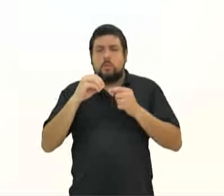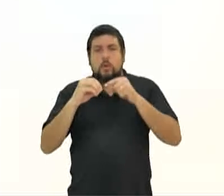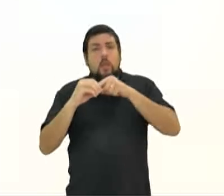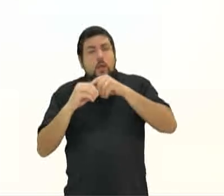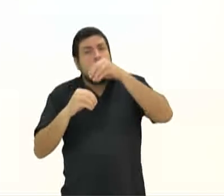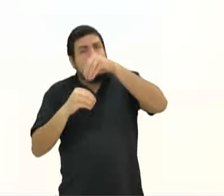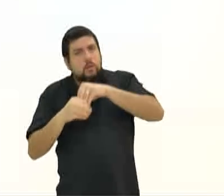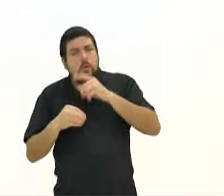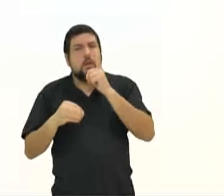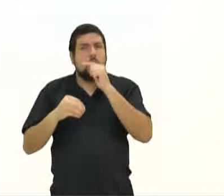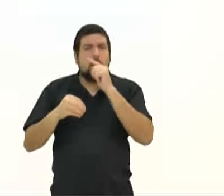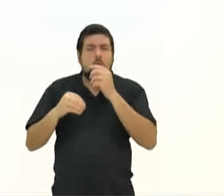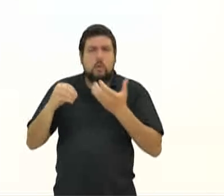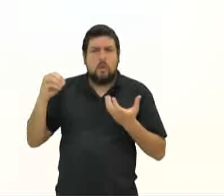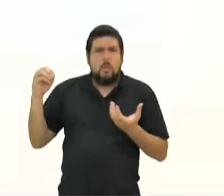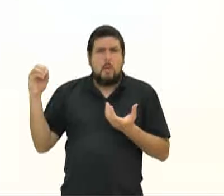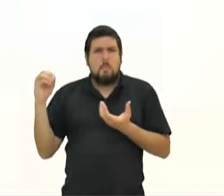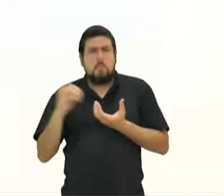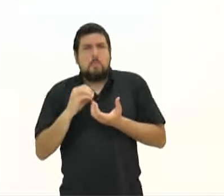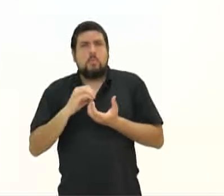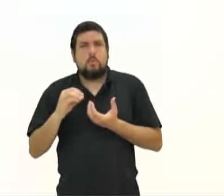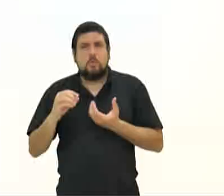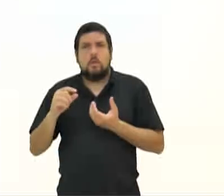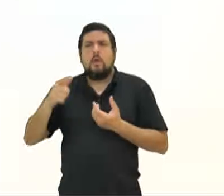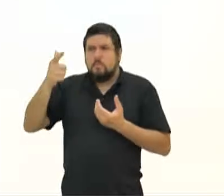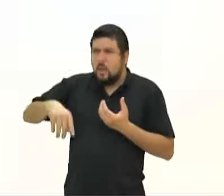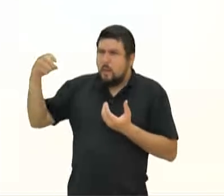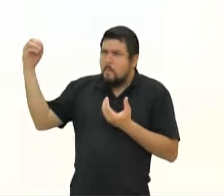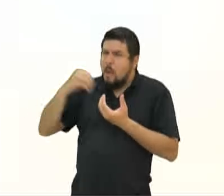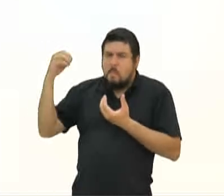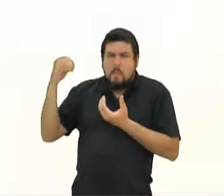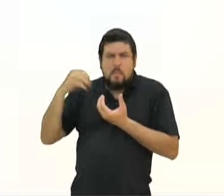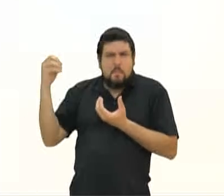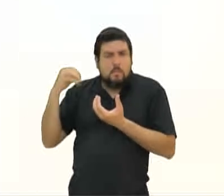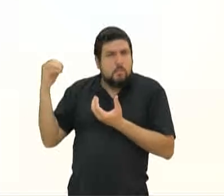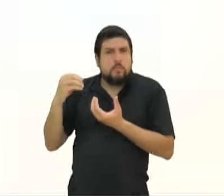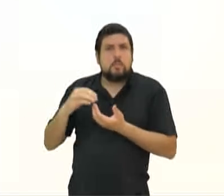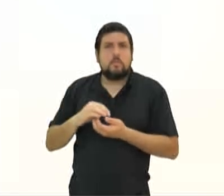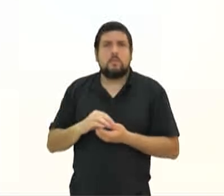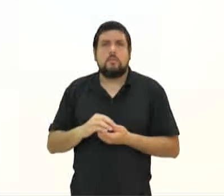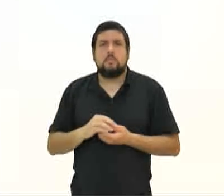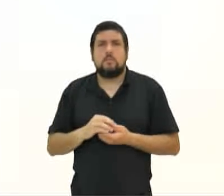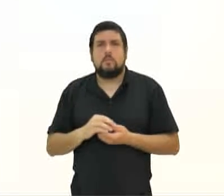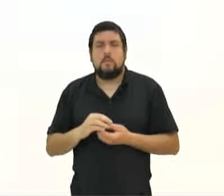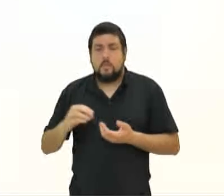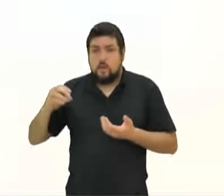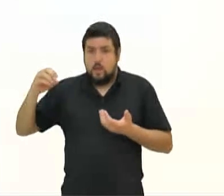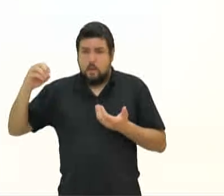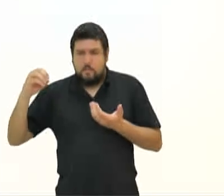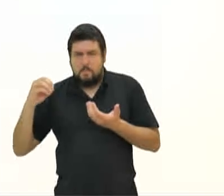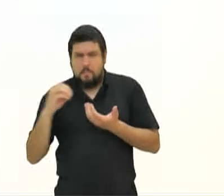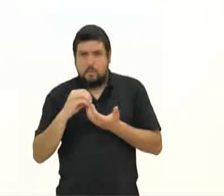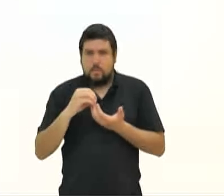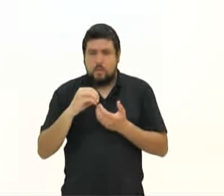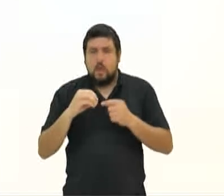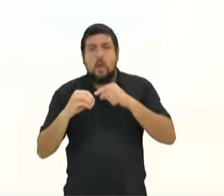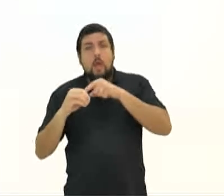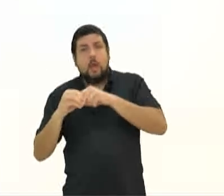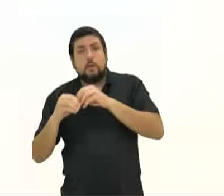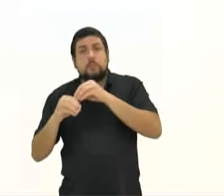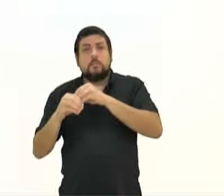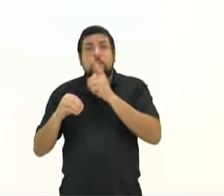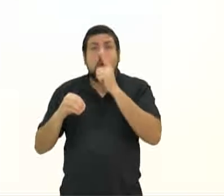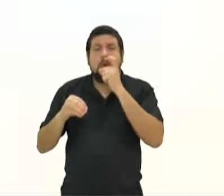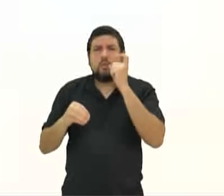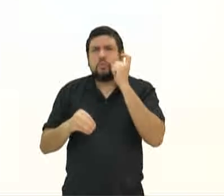de anos que nosso planeta Terra foi bombardeado. Devido às grandes temperaturas, os cristais de gelo presentes nesses corpos